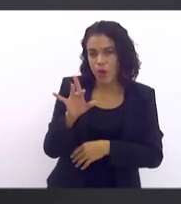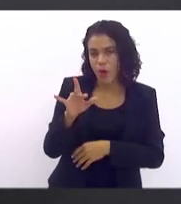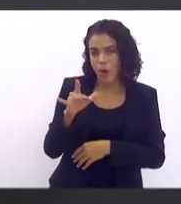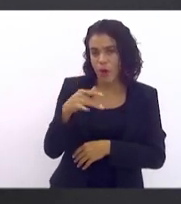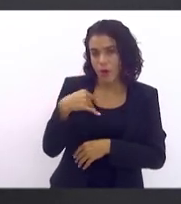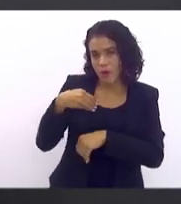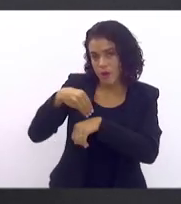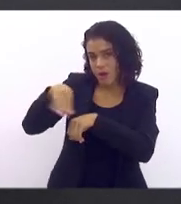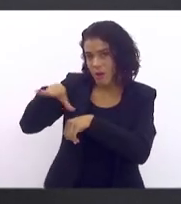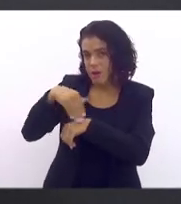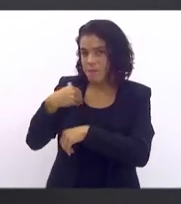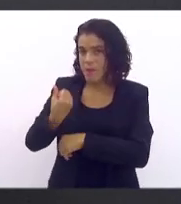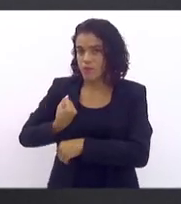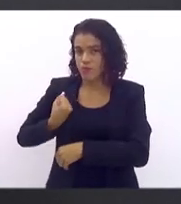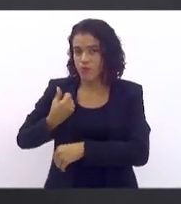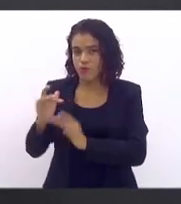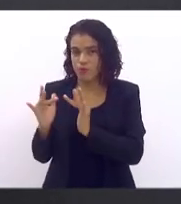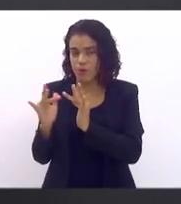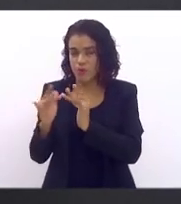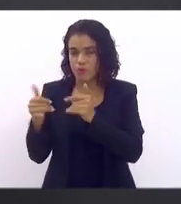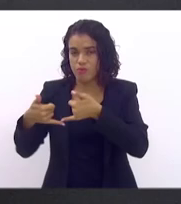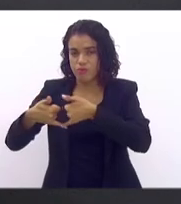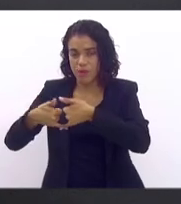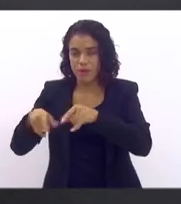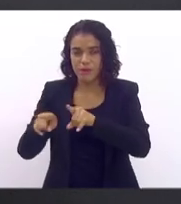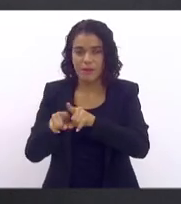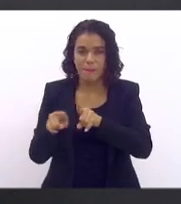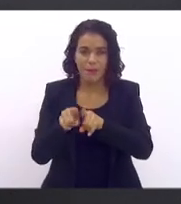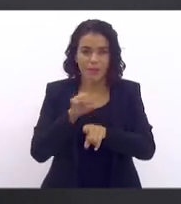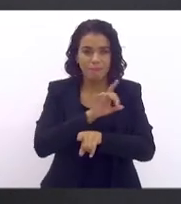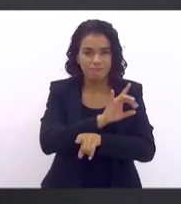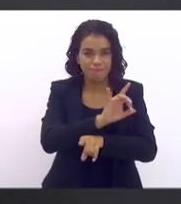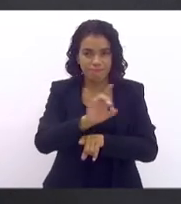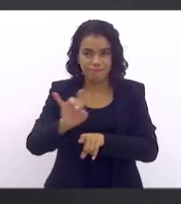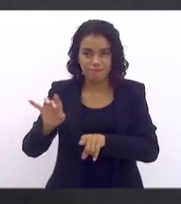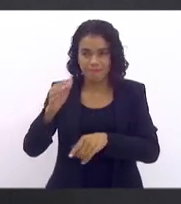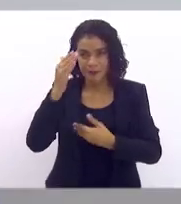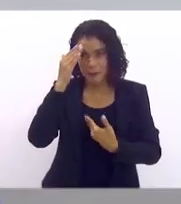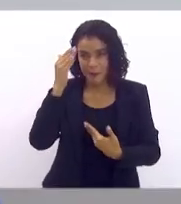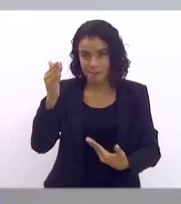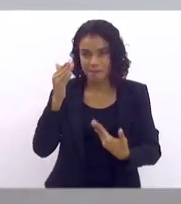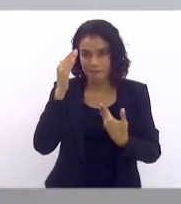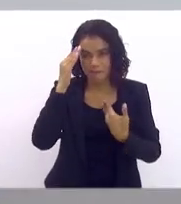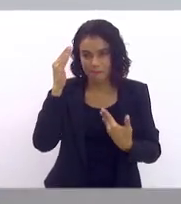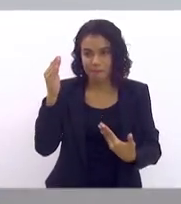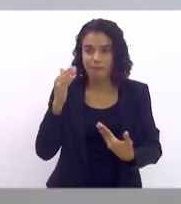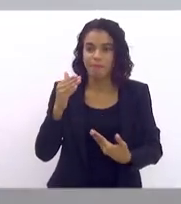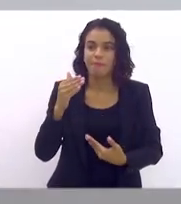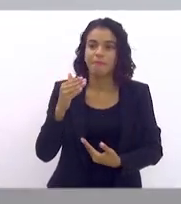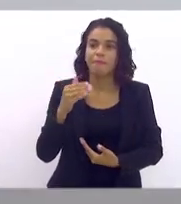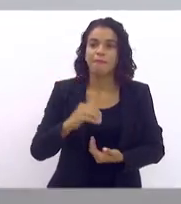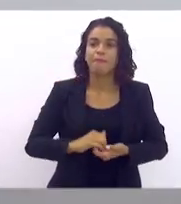meu telefone, mas também passar os telefones das demais. Tá bom? Então, doutora